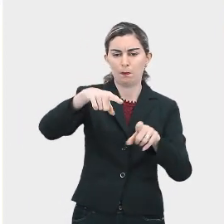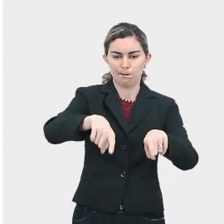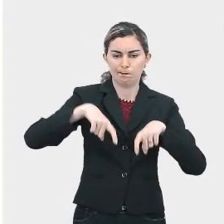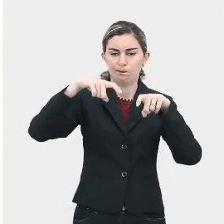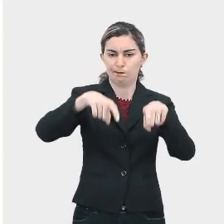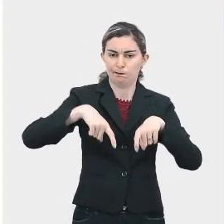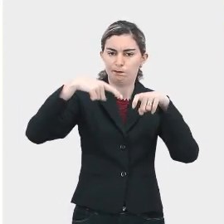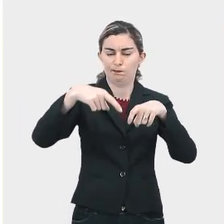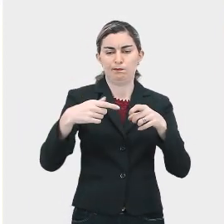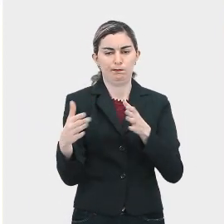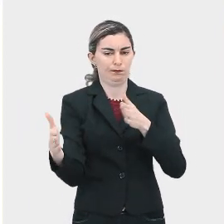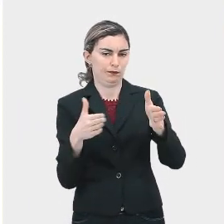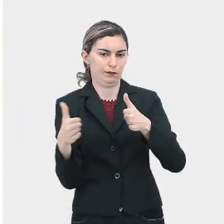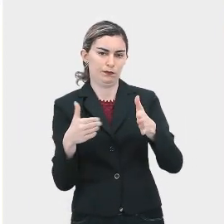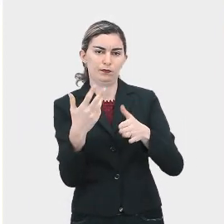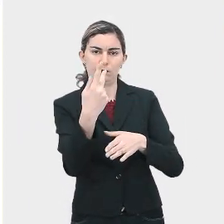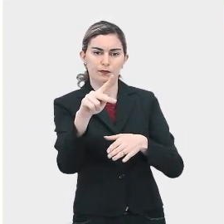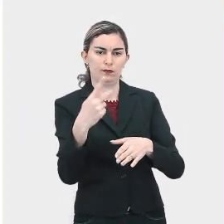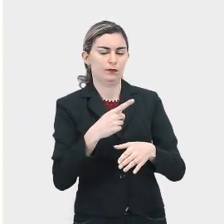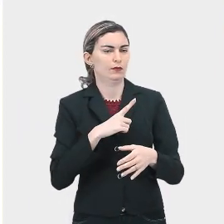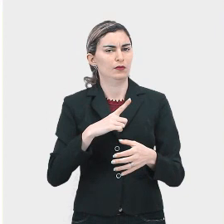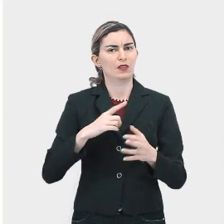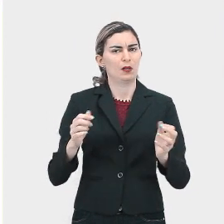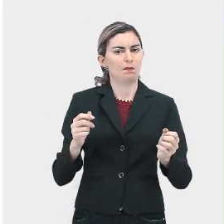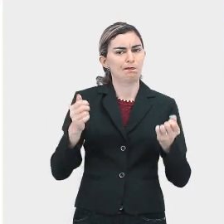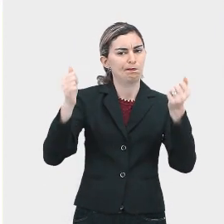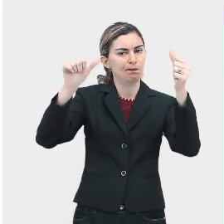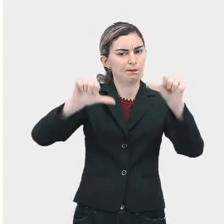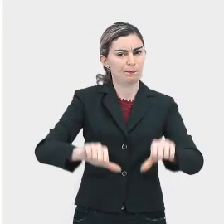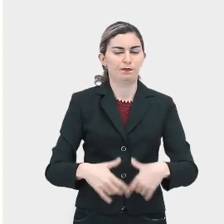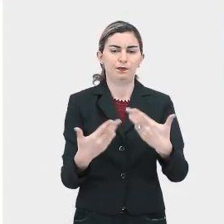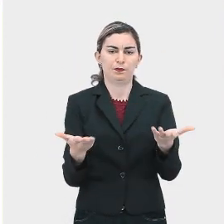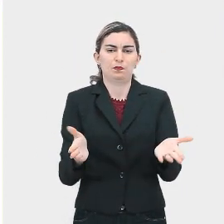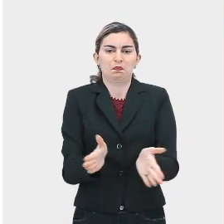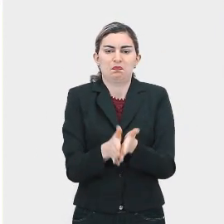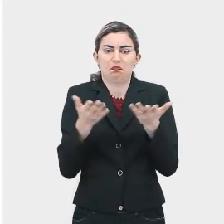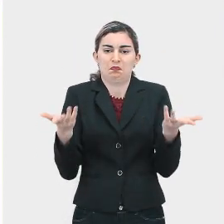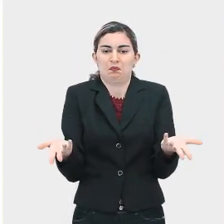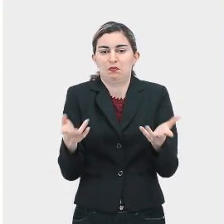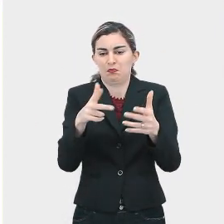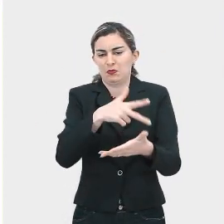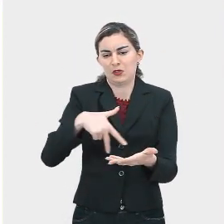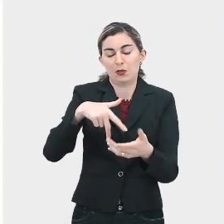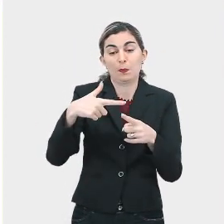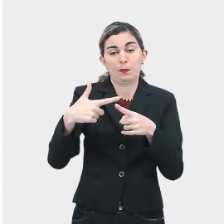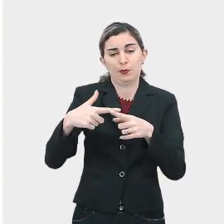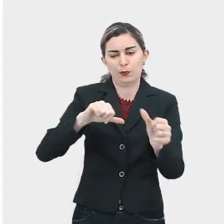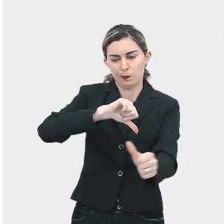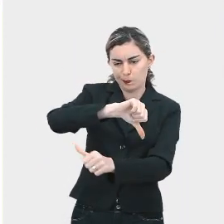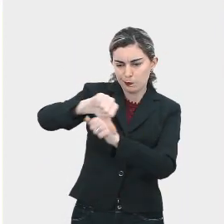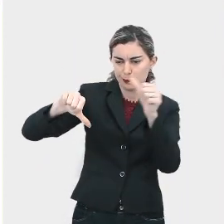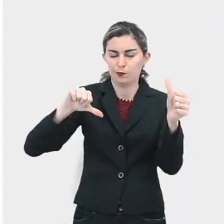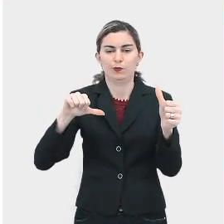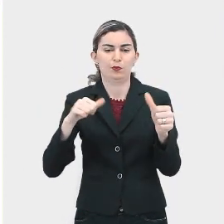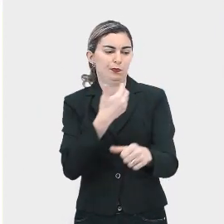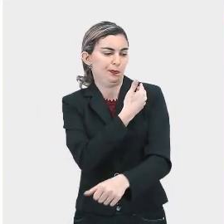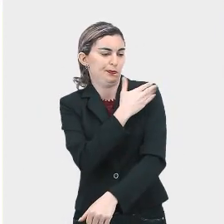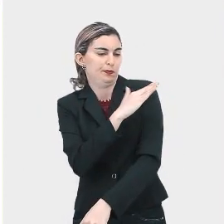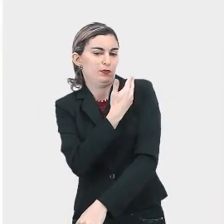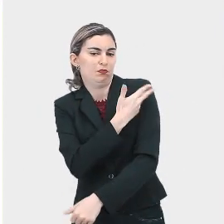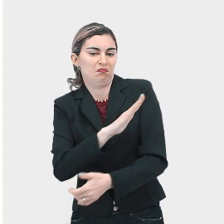camponesas. Nesse momento, há um empobrecimento das danças, né? Porque ela sofre aí